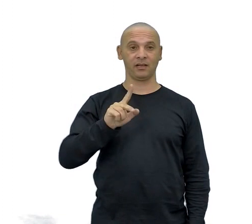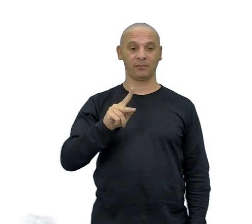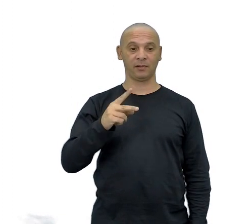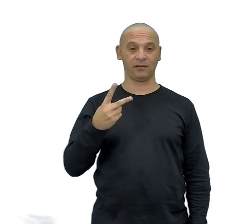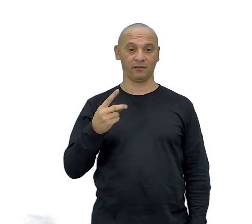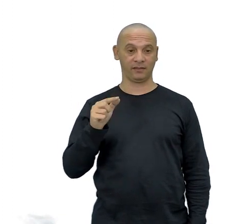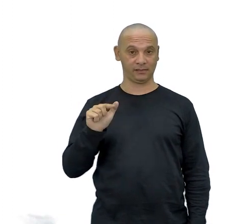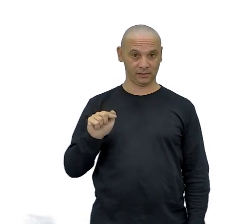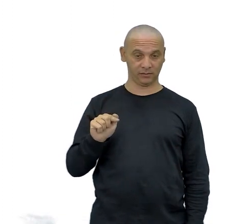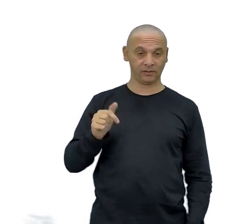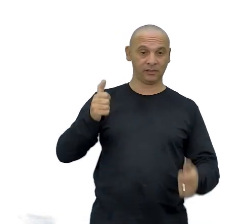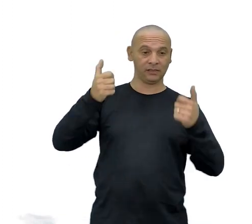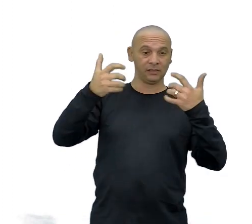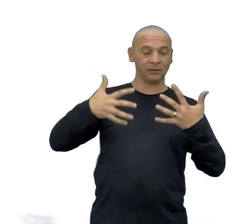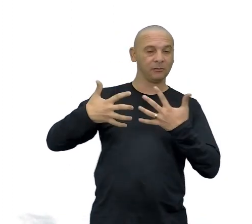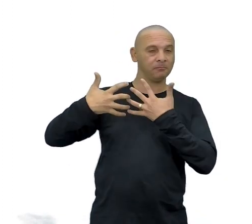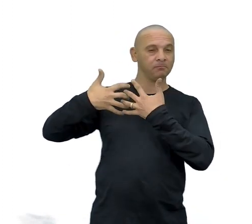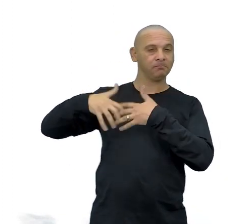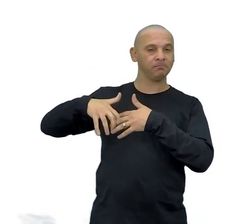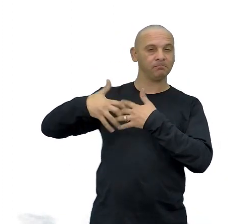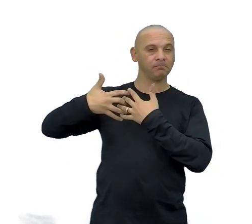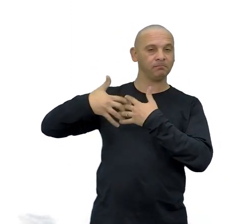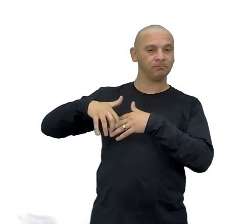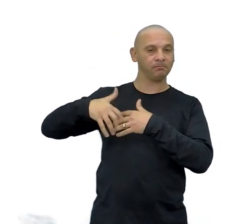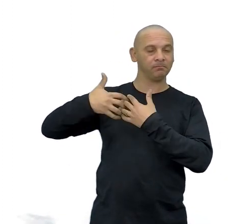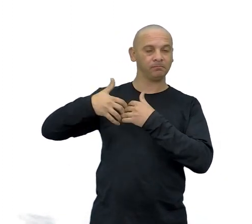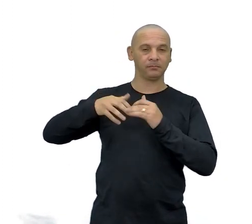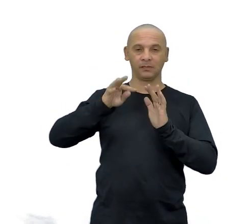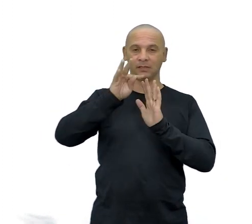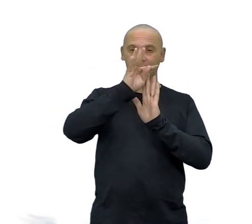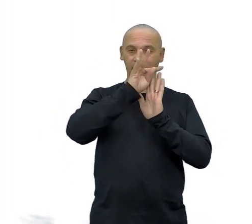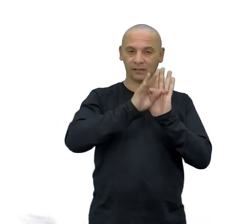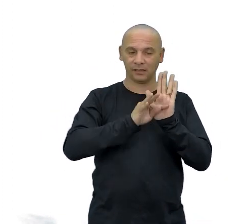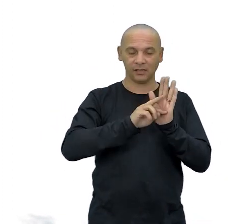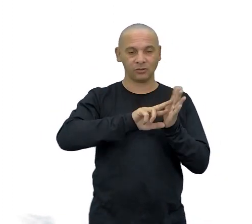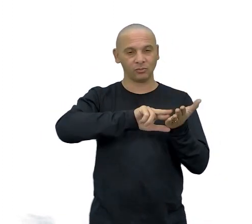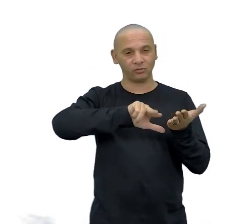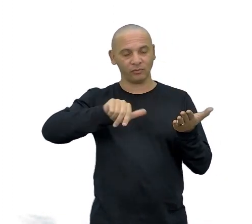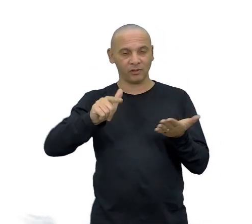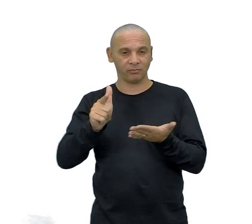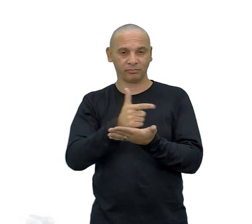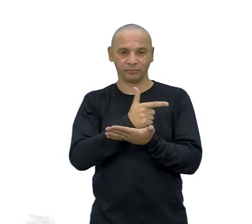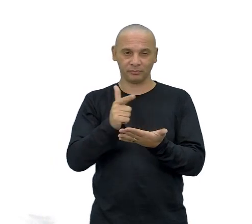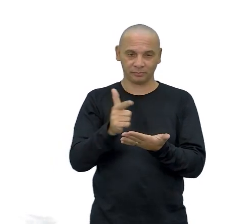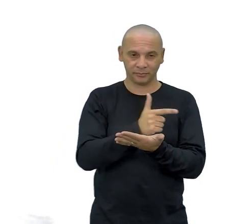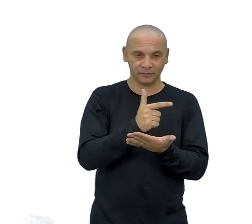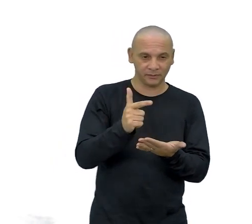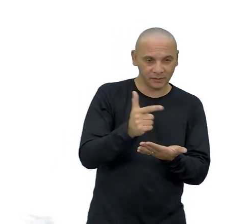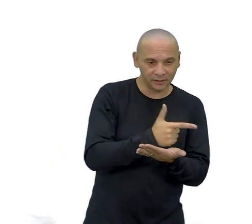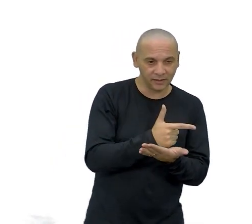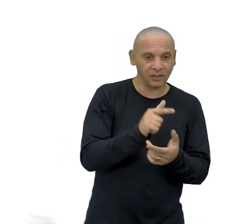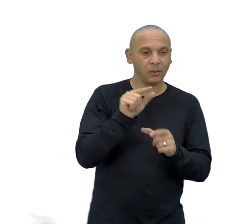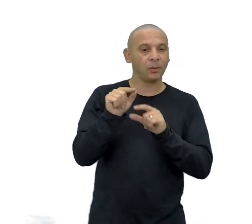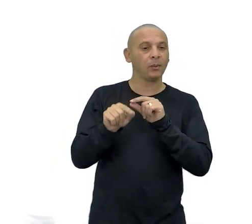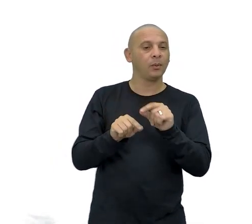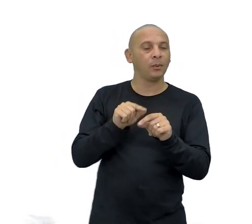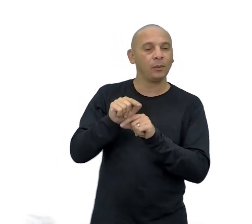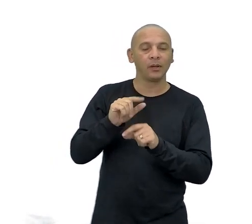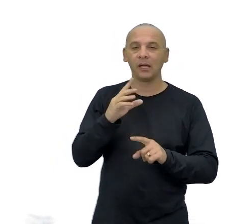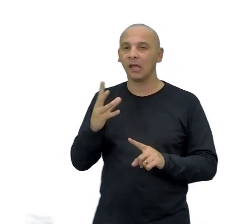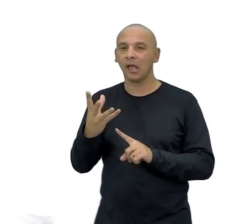67LP27, que ela pede para a gente analisar entre os textos literários e entre estes e outras